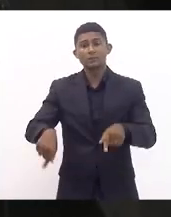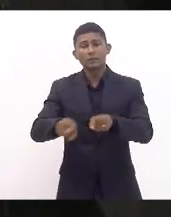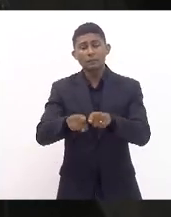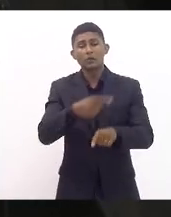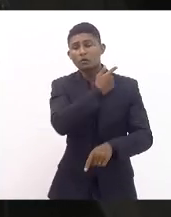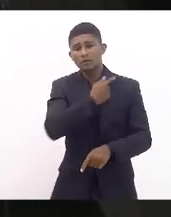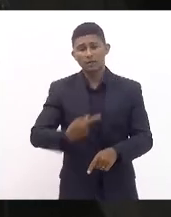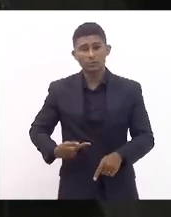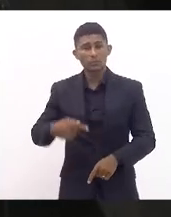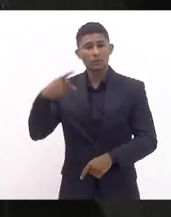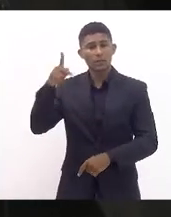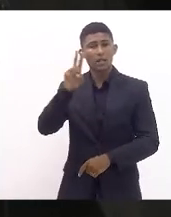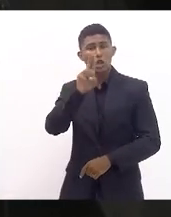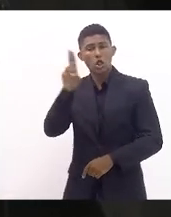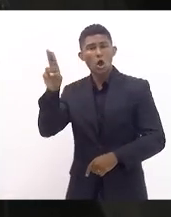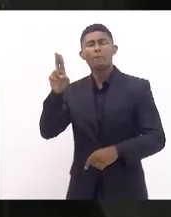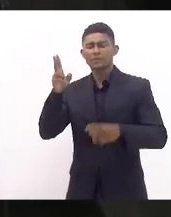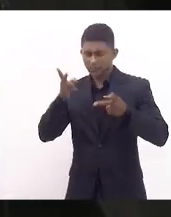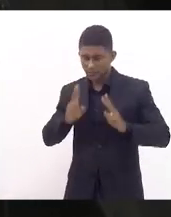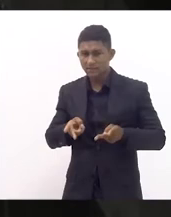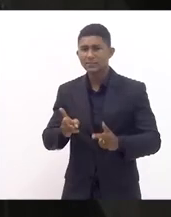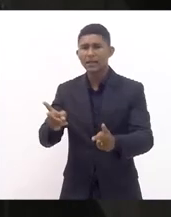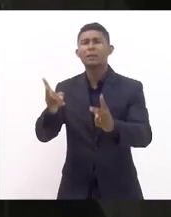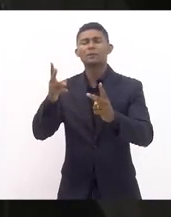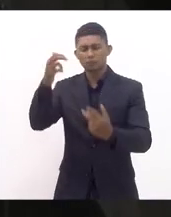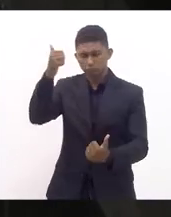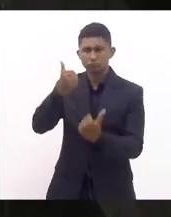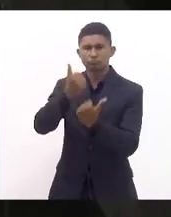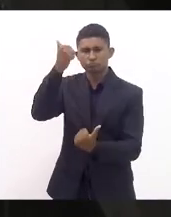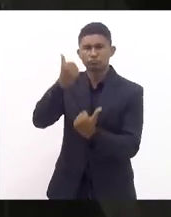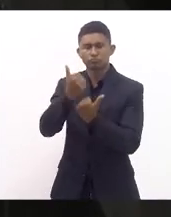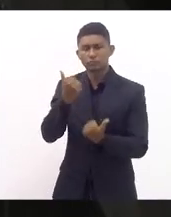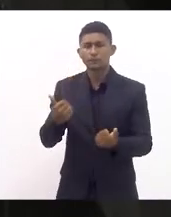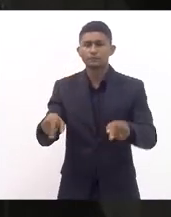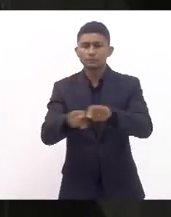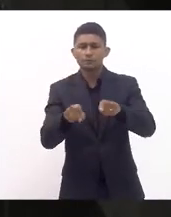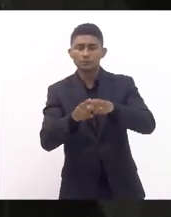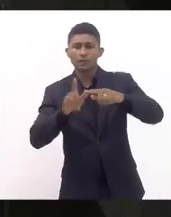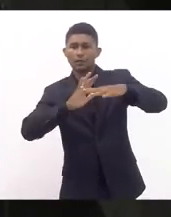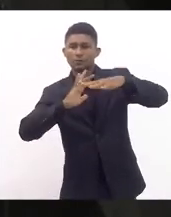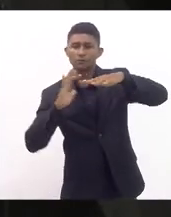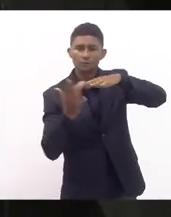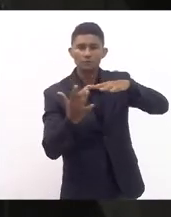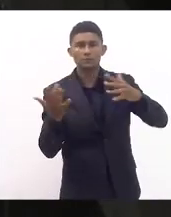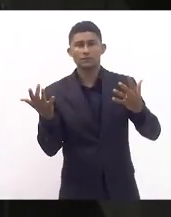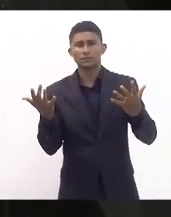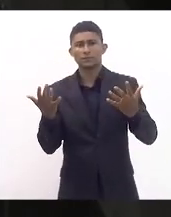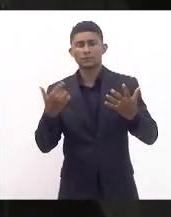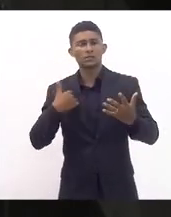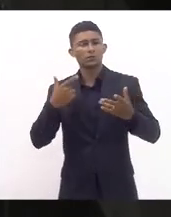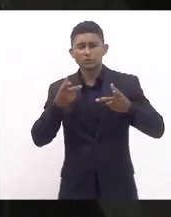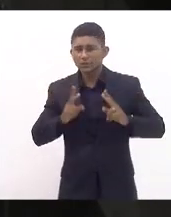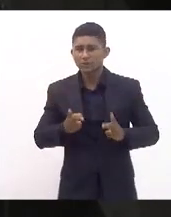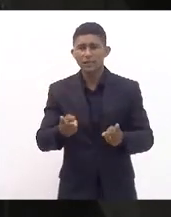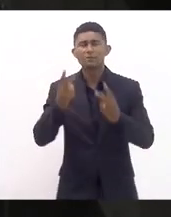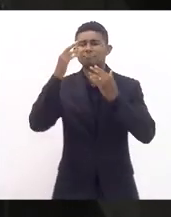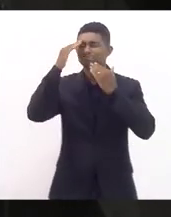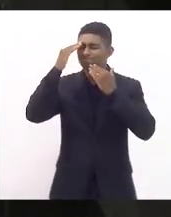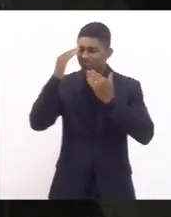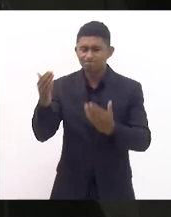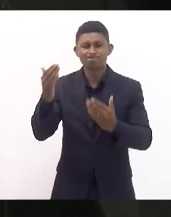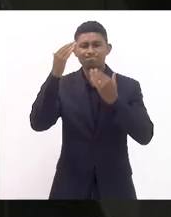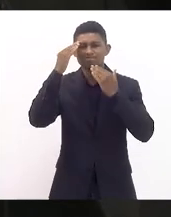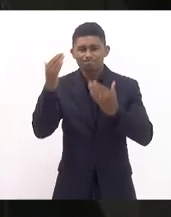aonde vai. E que em todas as postagens, que em todas as minhas manifestações, eu agradeço sempre